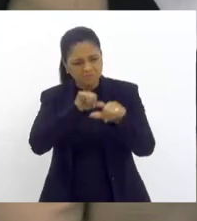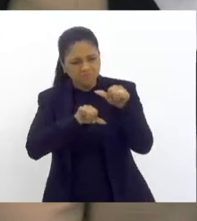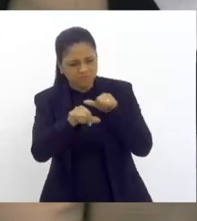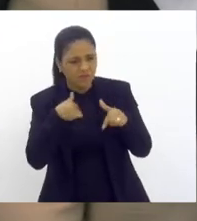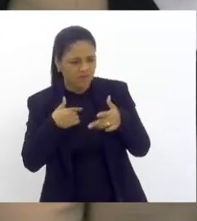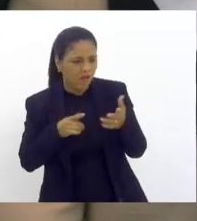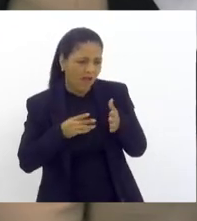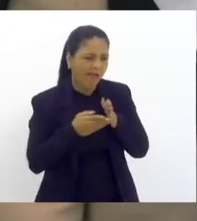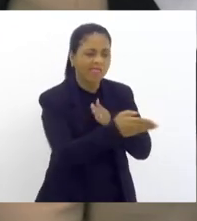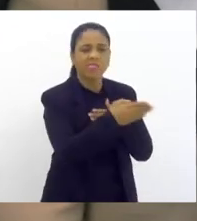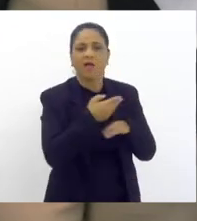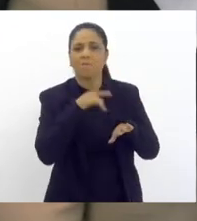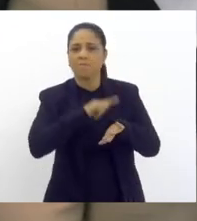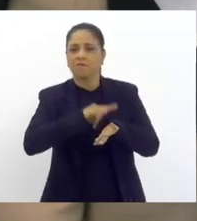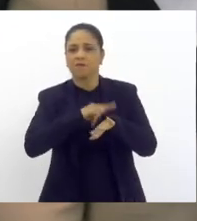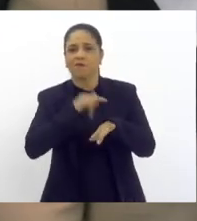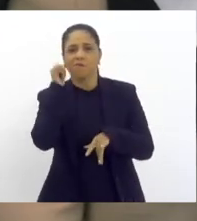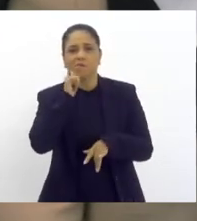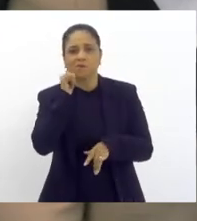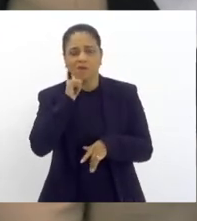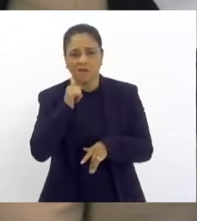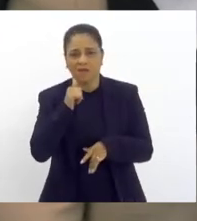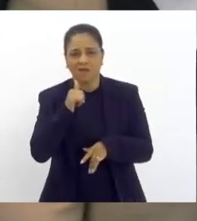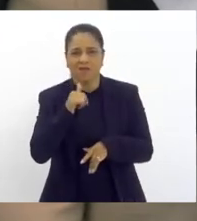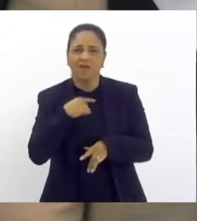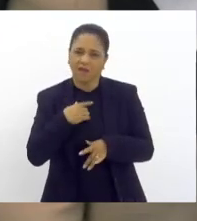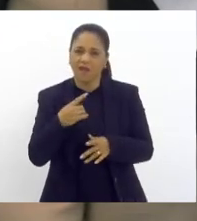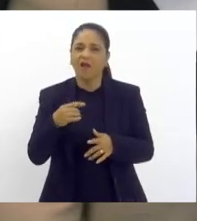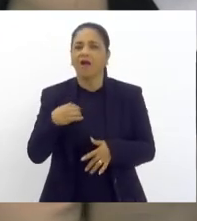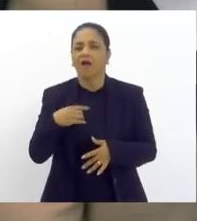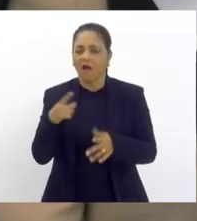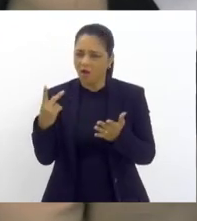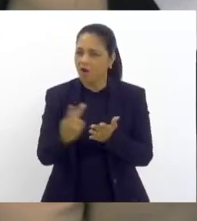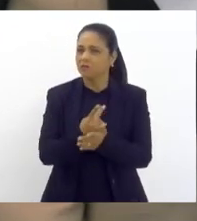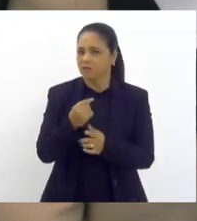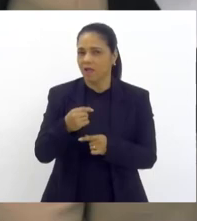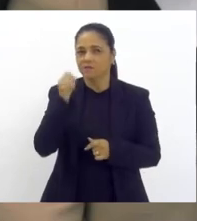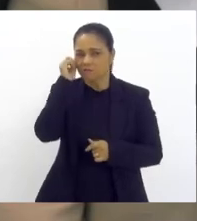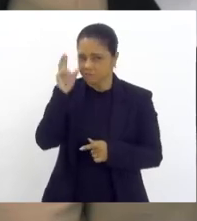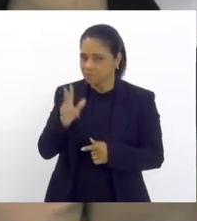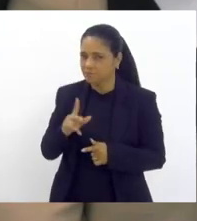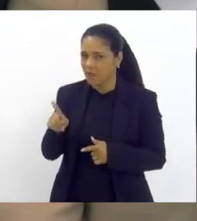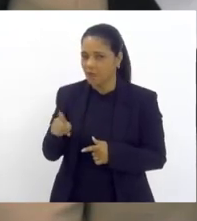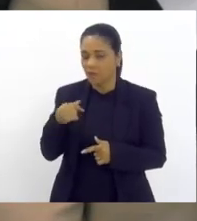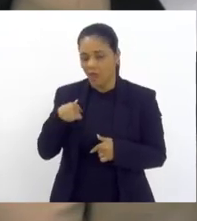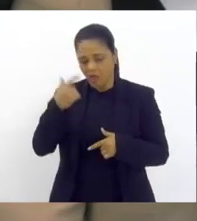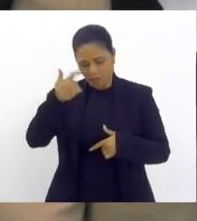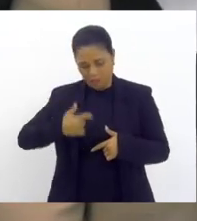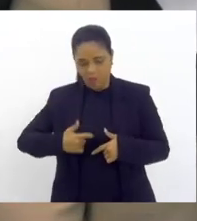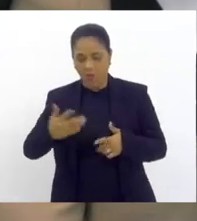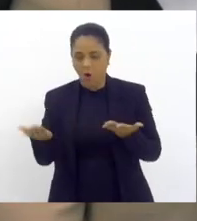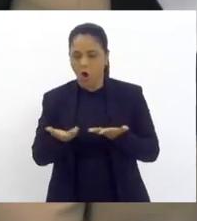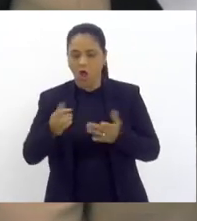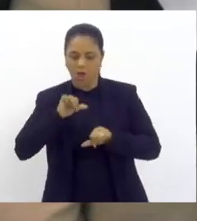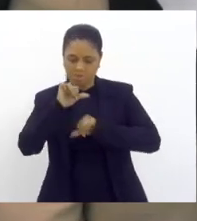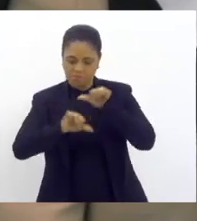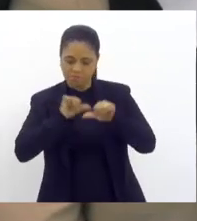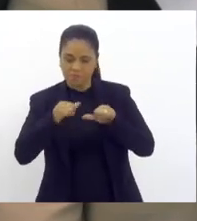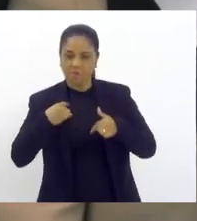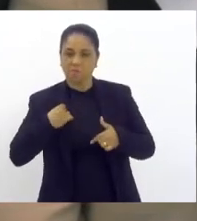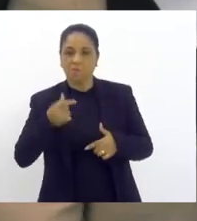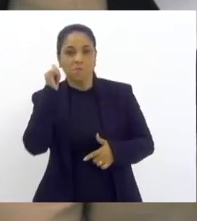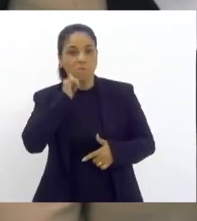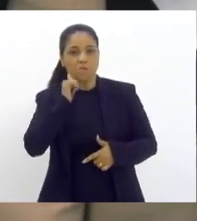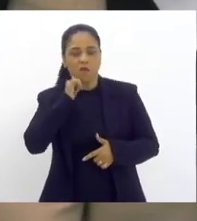feminino? Um espertinho, como acontece muito. Ah, não, agora eu sou mulher, vou entrar no banheiro